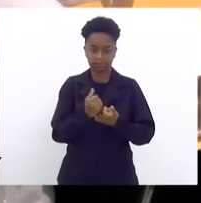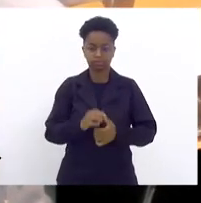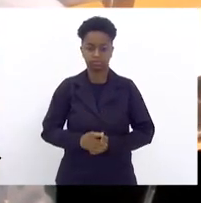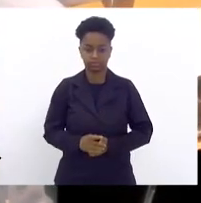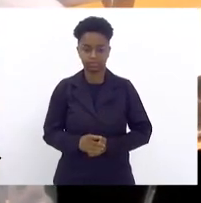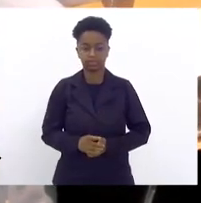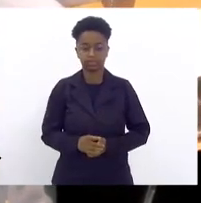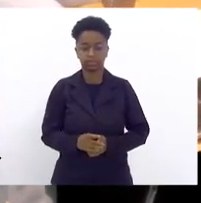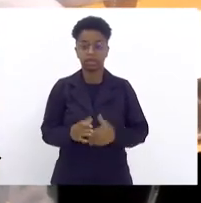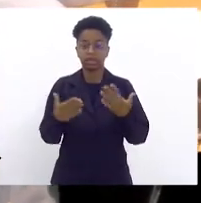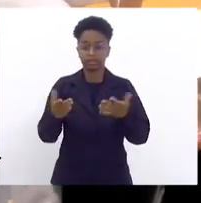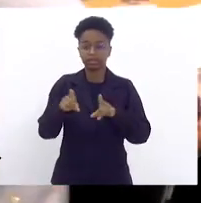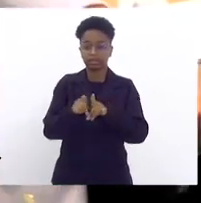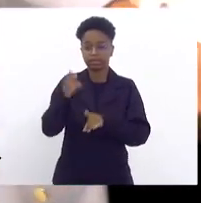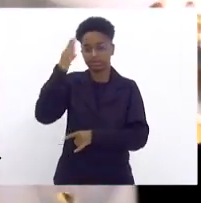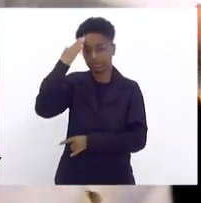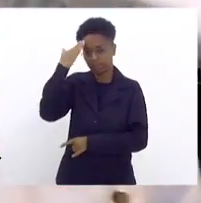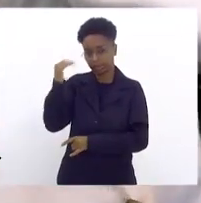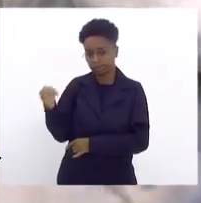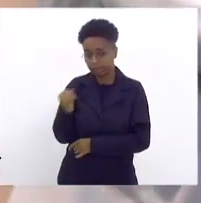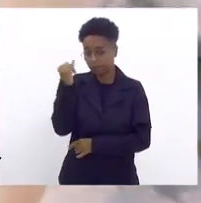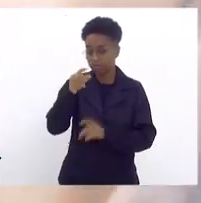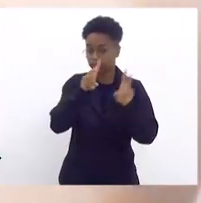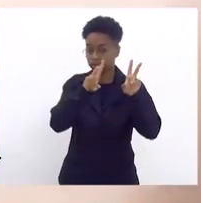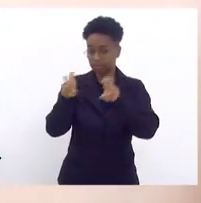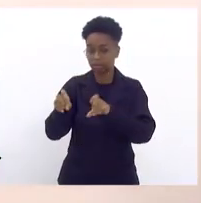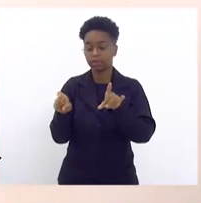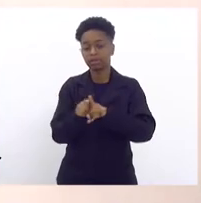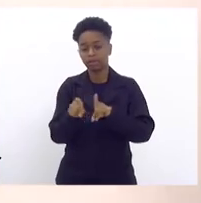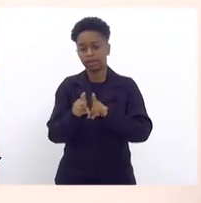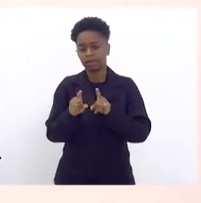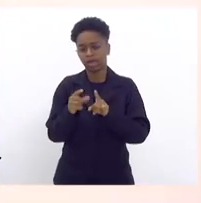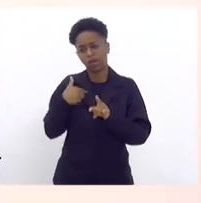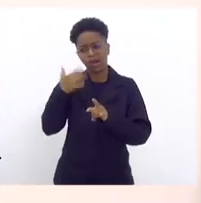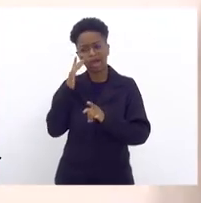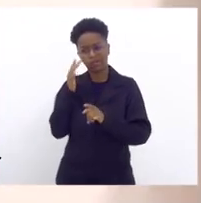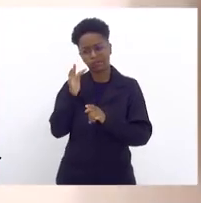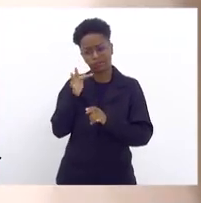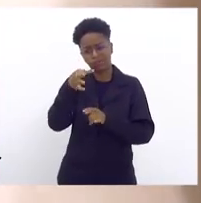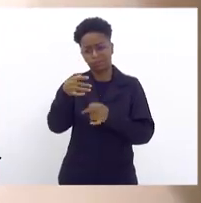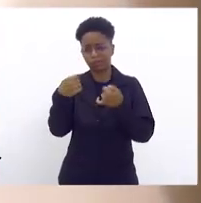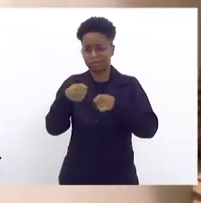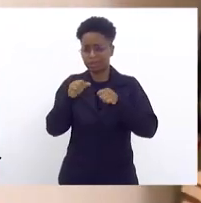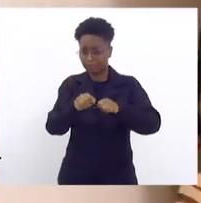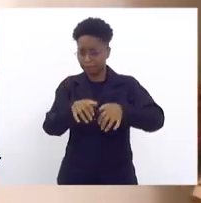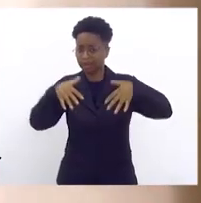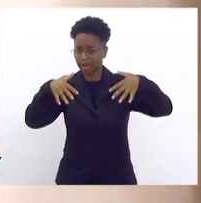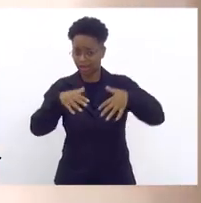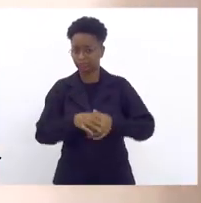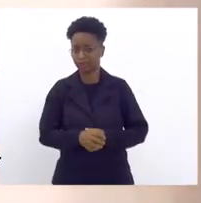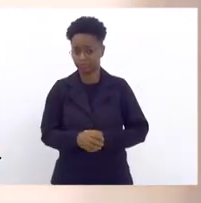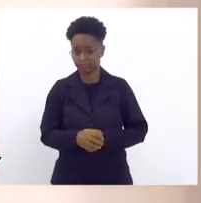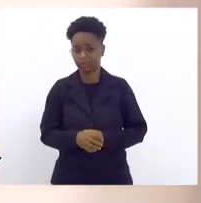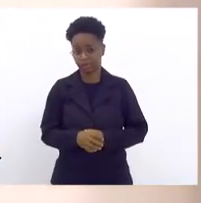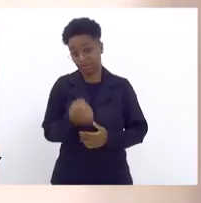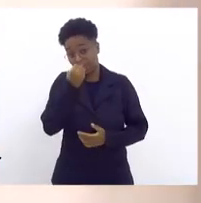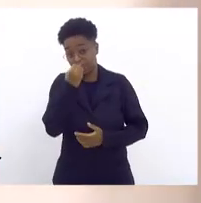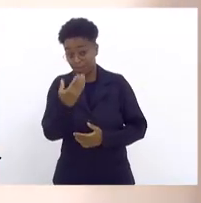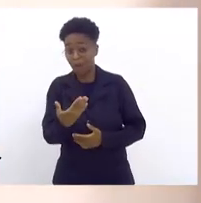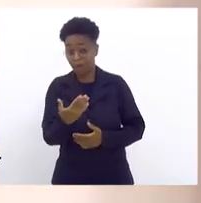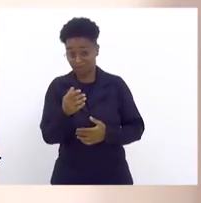saberem da importância desse tema e realmente acho que da próxima vez vai ter que ser no plenário e Que bom que seja assim